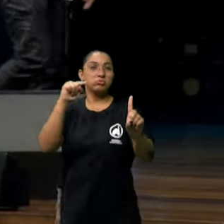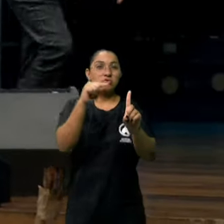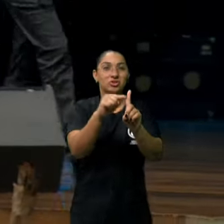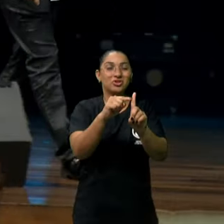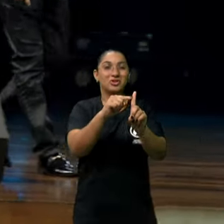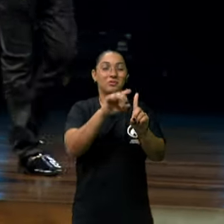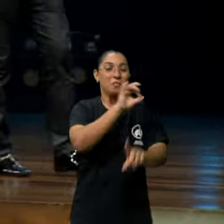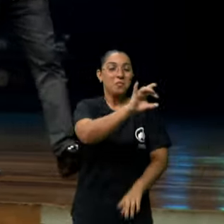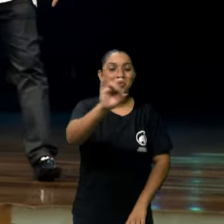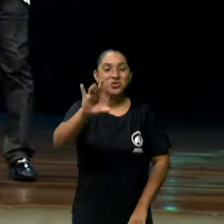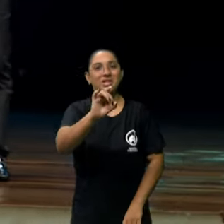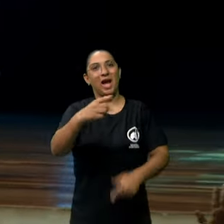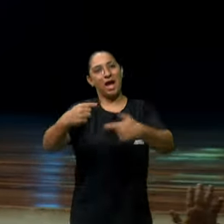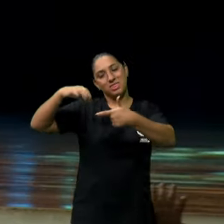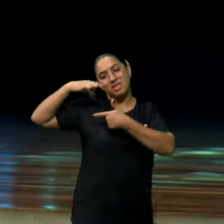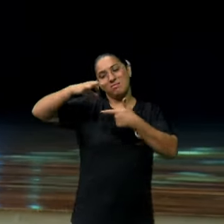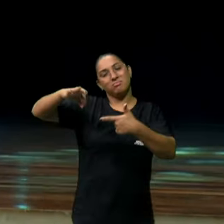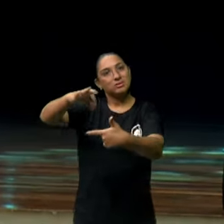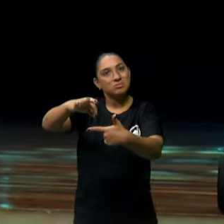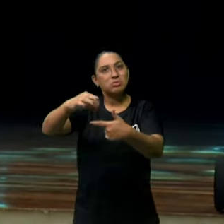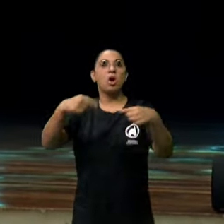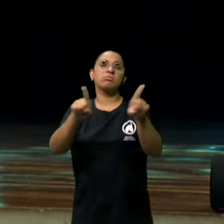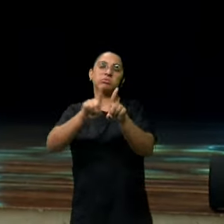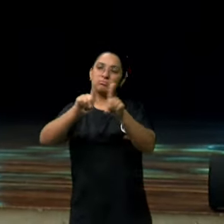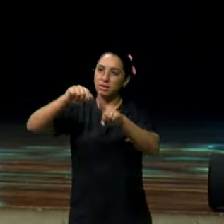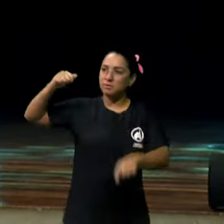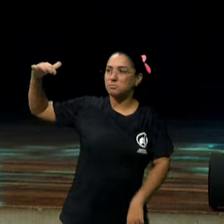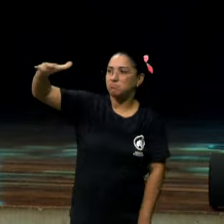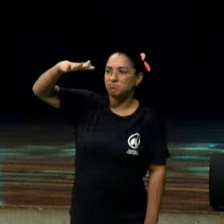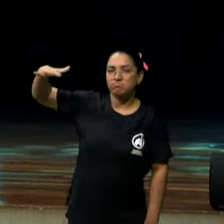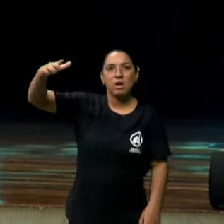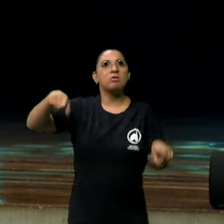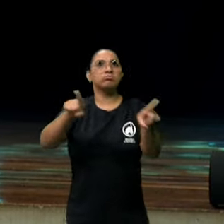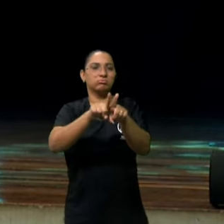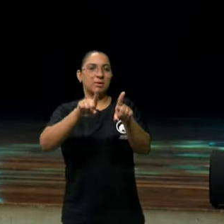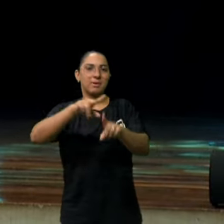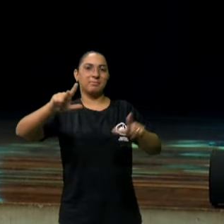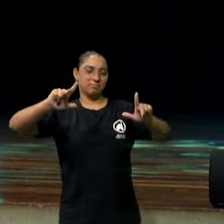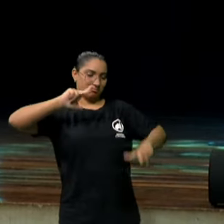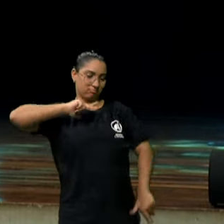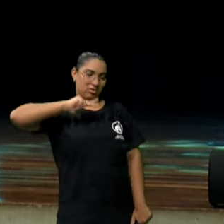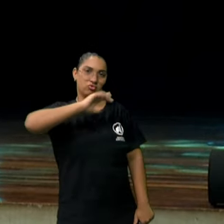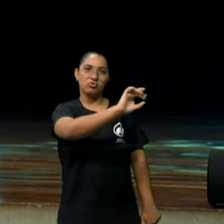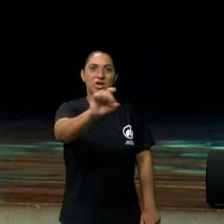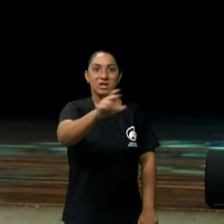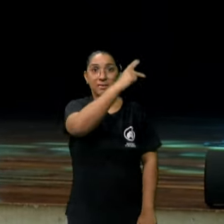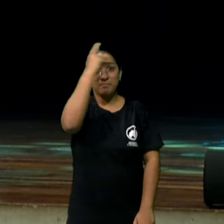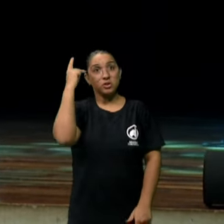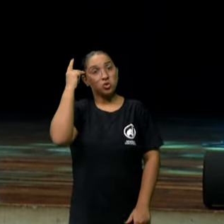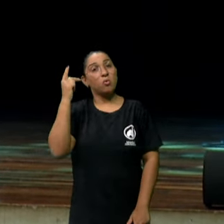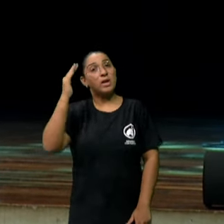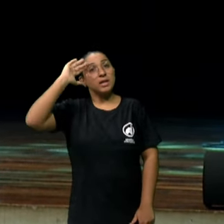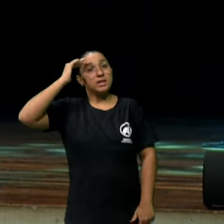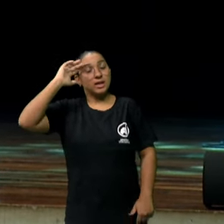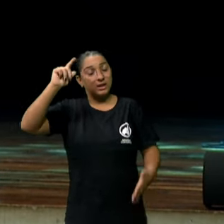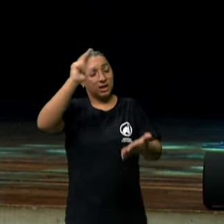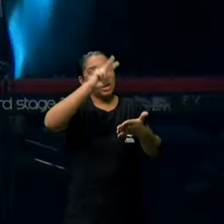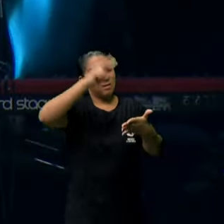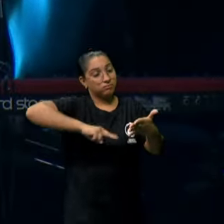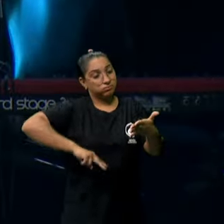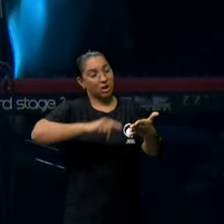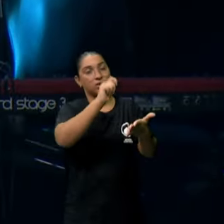e que ela se ajuste aquilo que o eterno escreveu o que estamos falando aqui é Deus